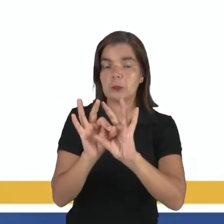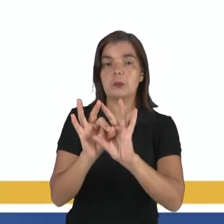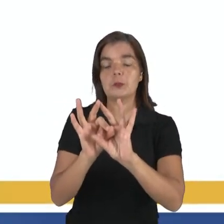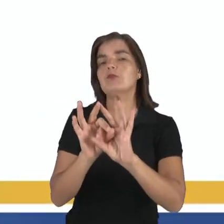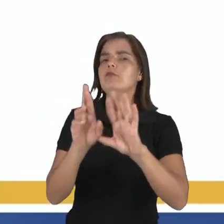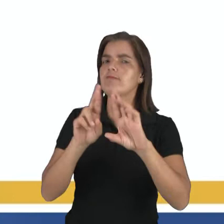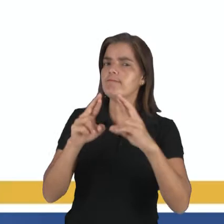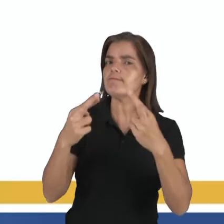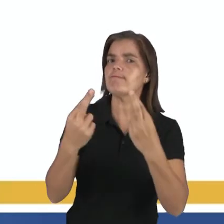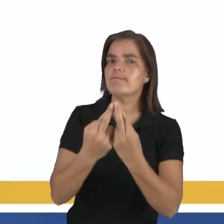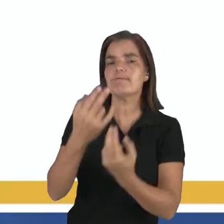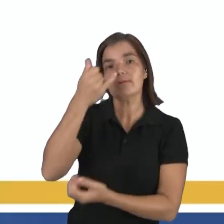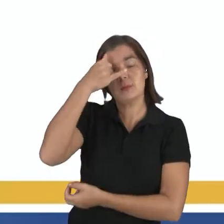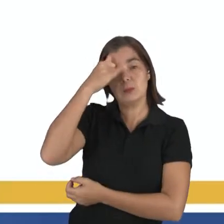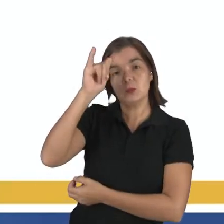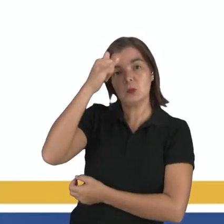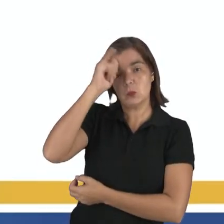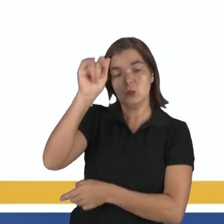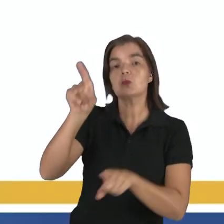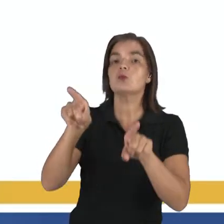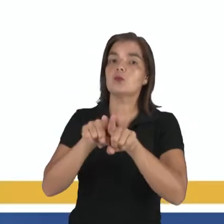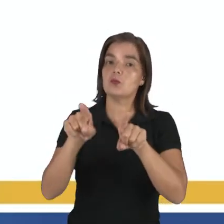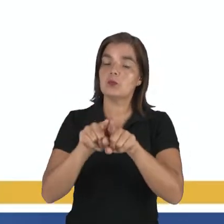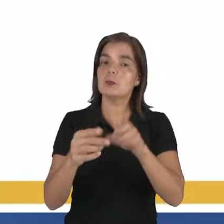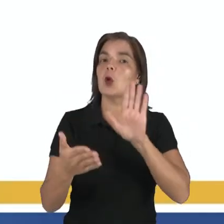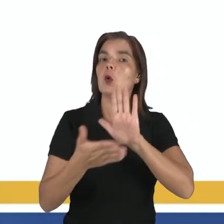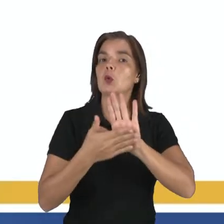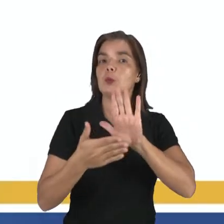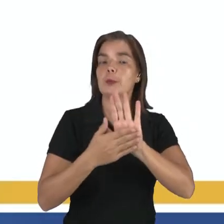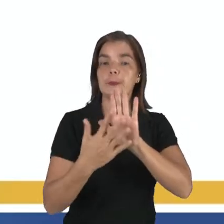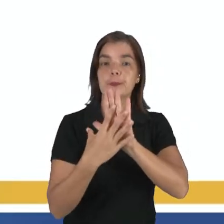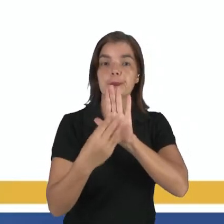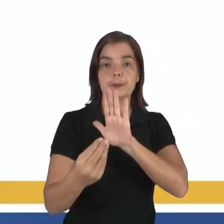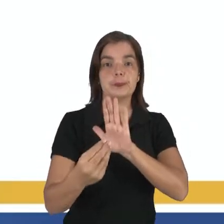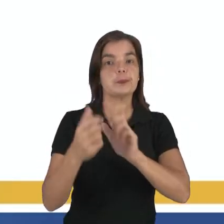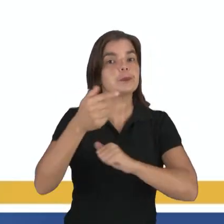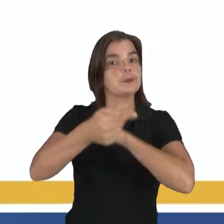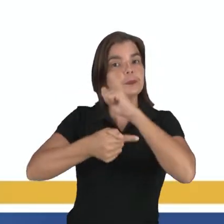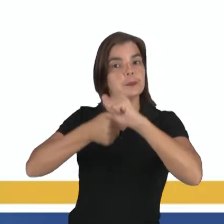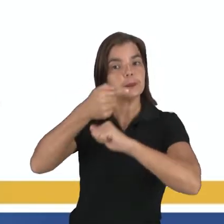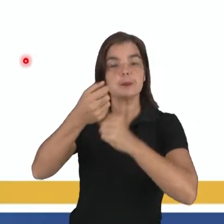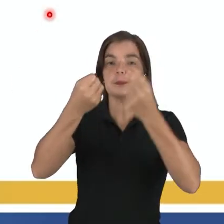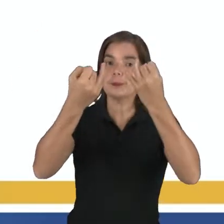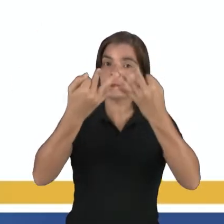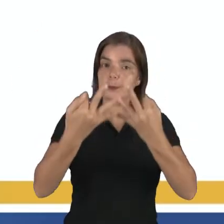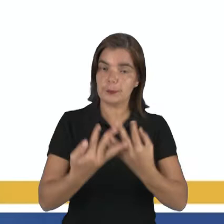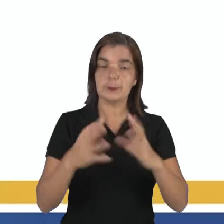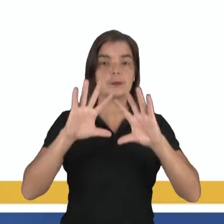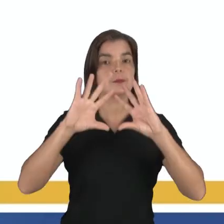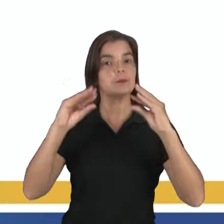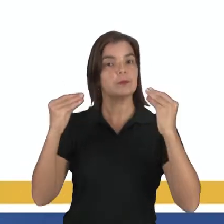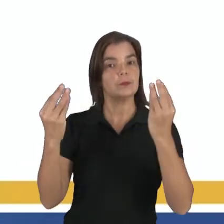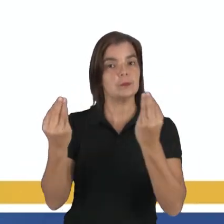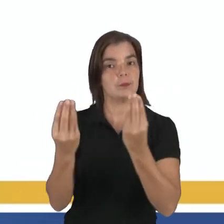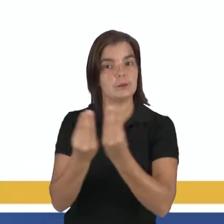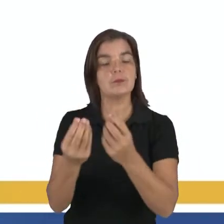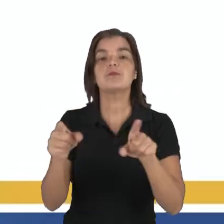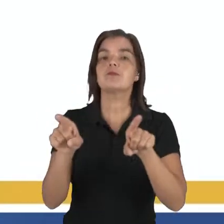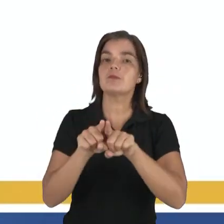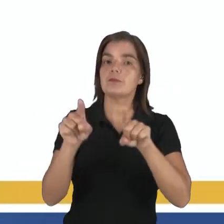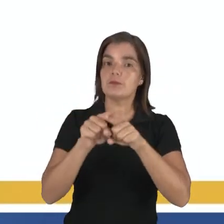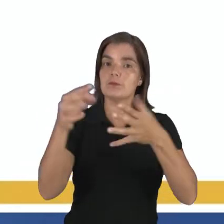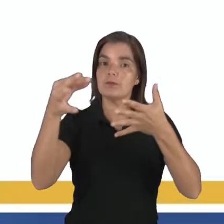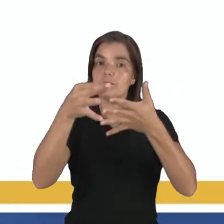ideias e propor o primeiro modelo atômico, ele também traz os seus postulados para explicar a formação das substâncias e ainda